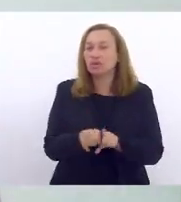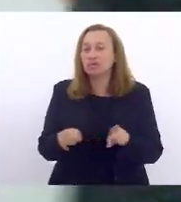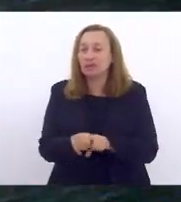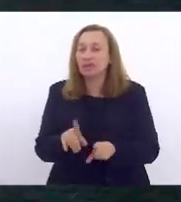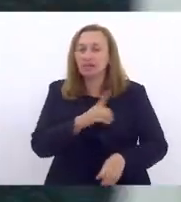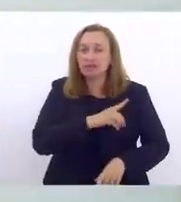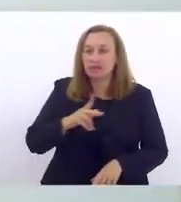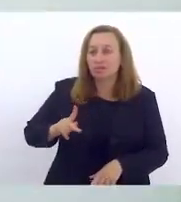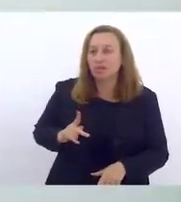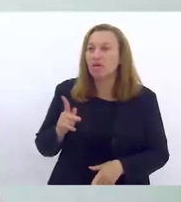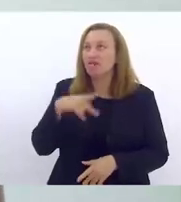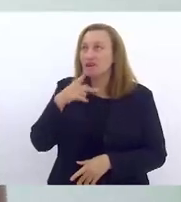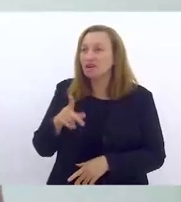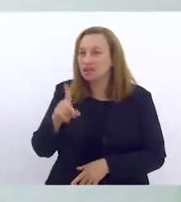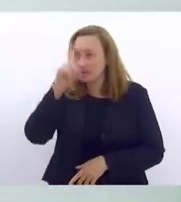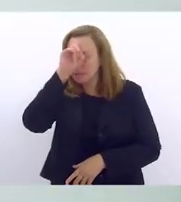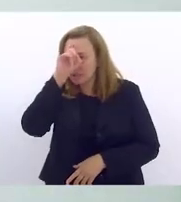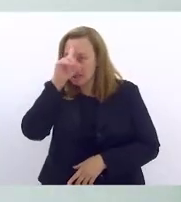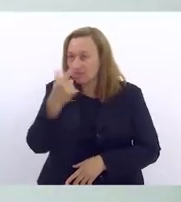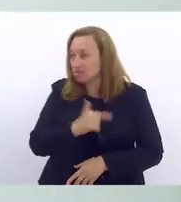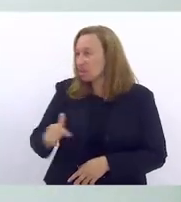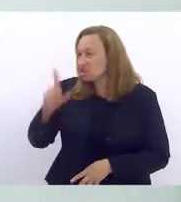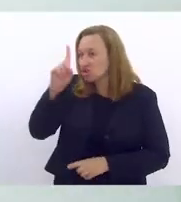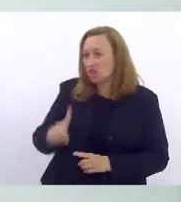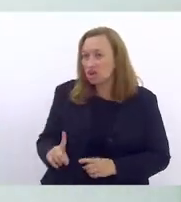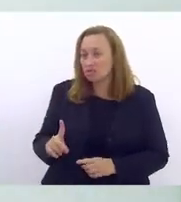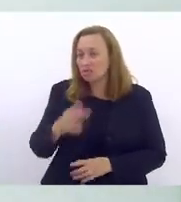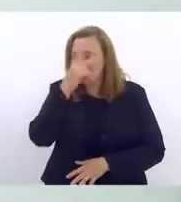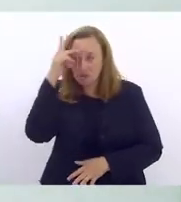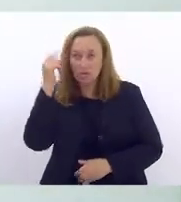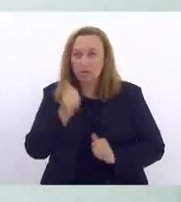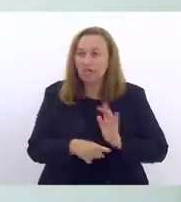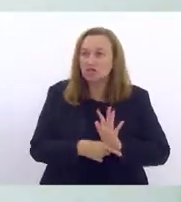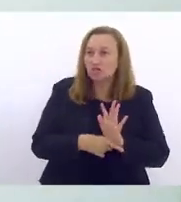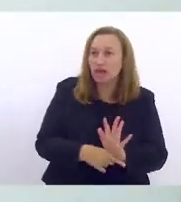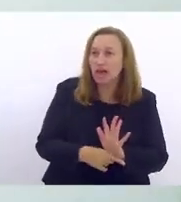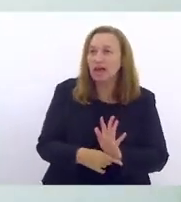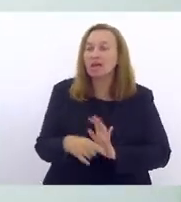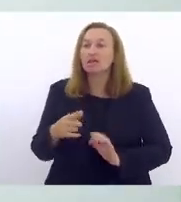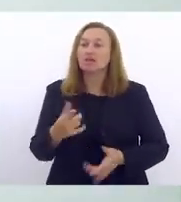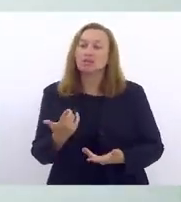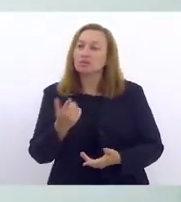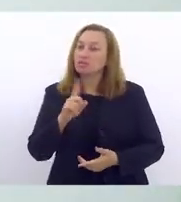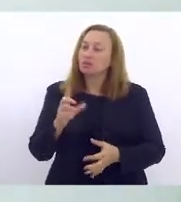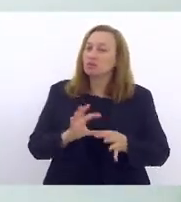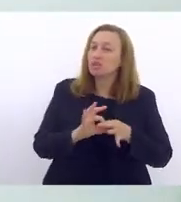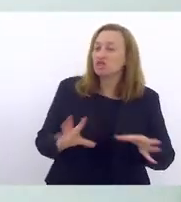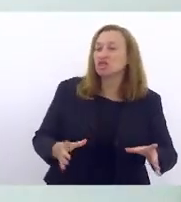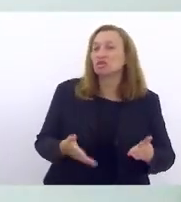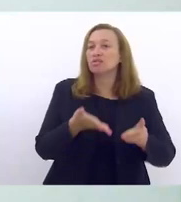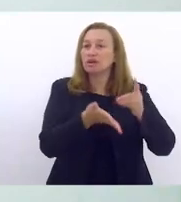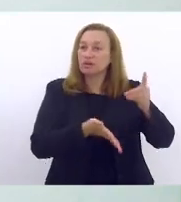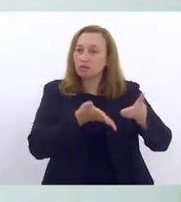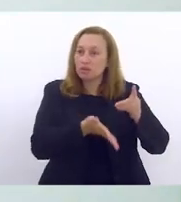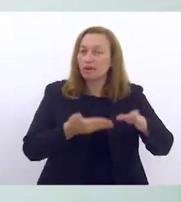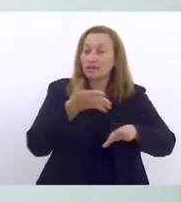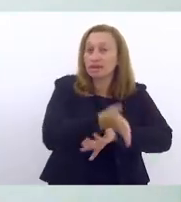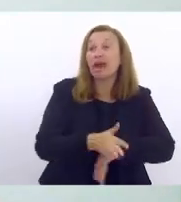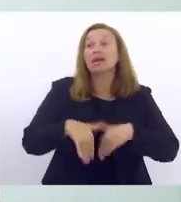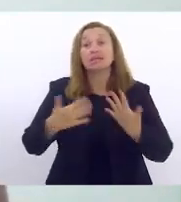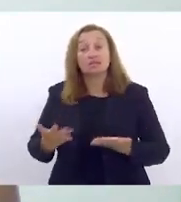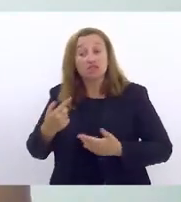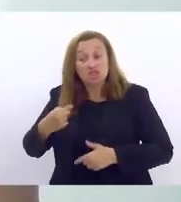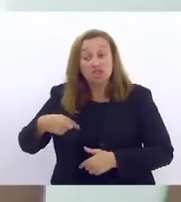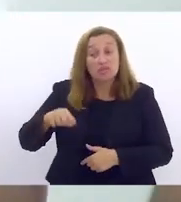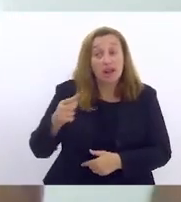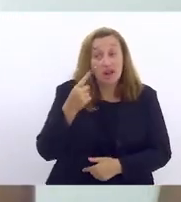disseram que tal maternidade, eu não vou ter direito ao acompanhante. Ah, não estão permitindo a entrada da doula. A gente vai lá, oficia, lembra sempre. A